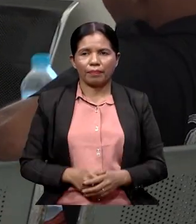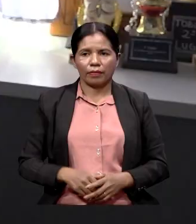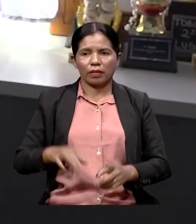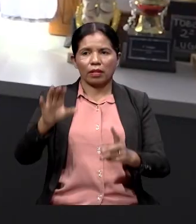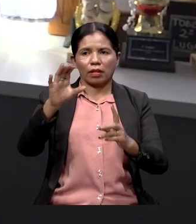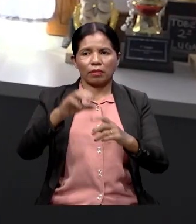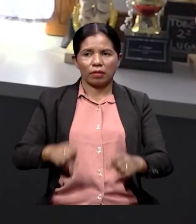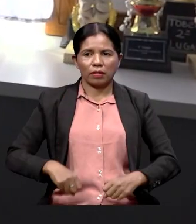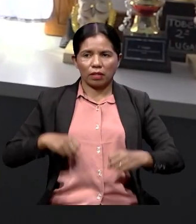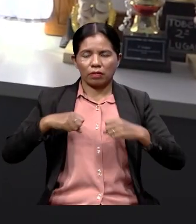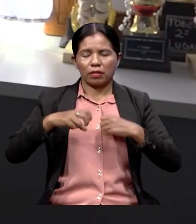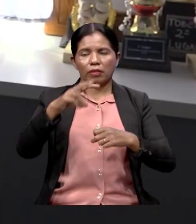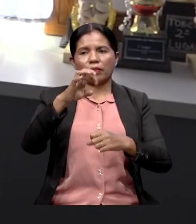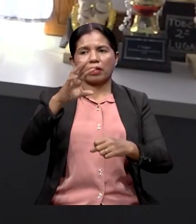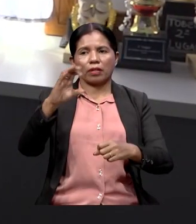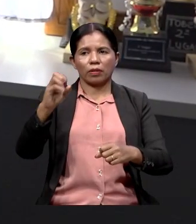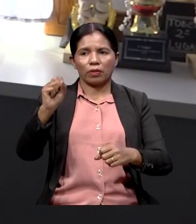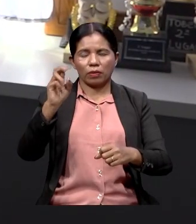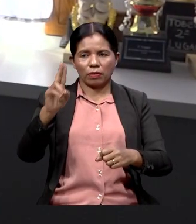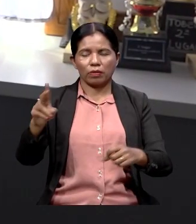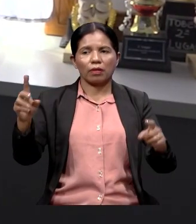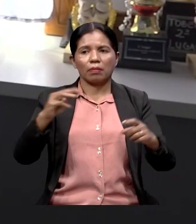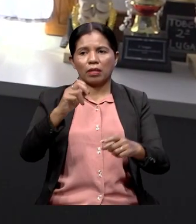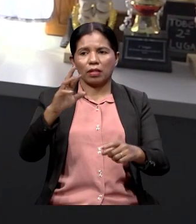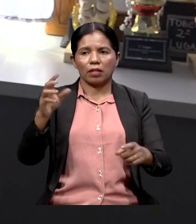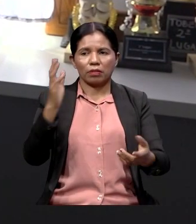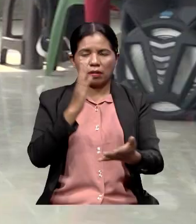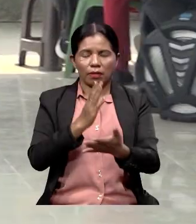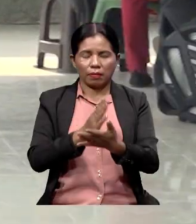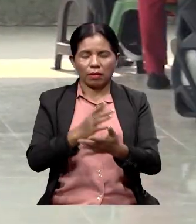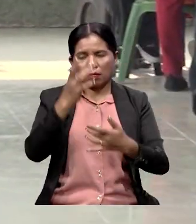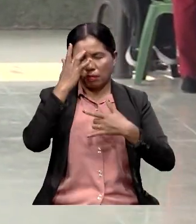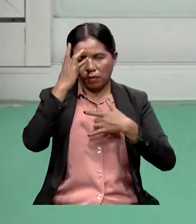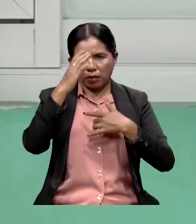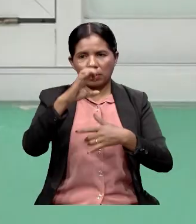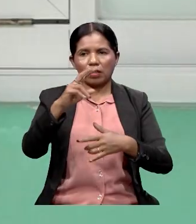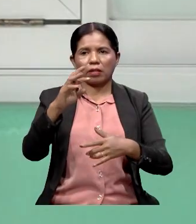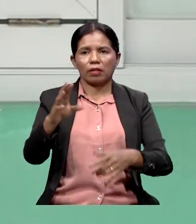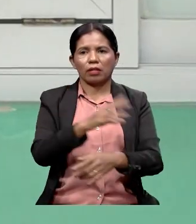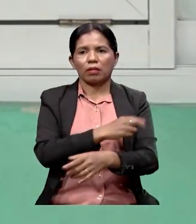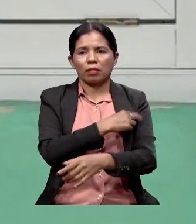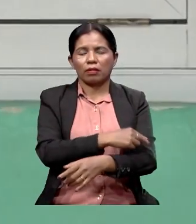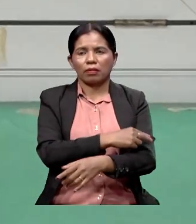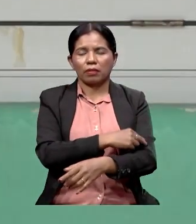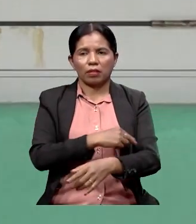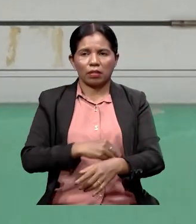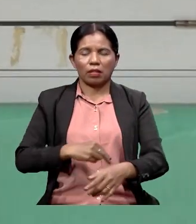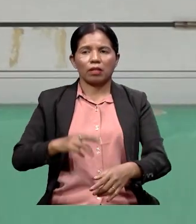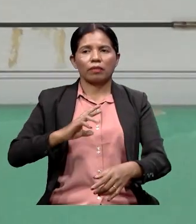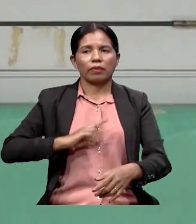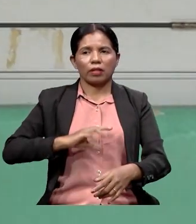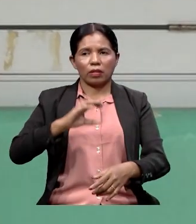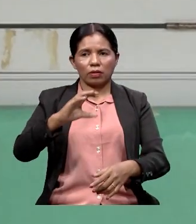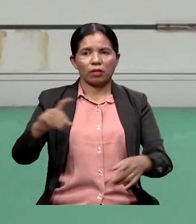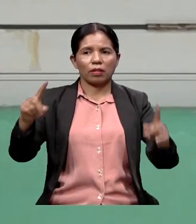Centro Saúde Vera Cruz, Marília Piedade Hateten, atu prevene cancro cervix, Centro Saúde Vera Cruz, além de halo